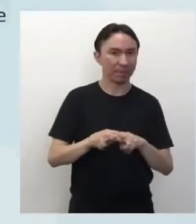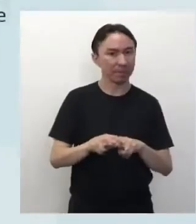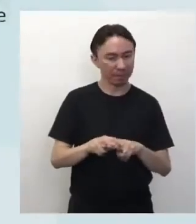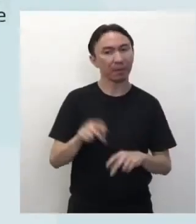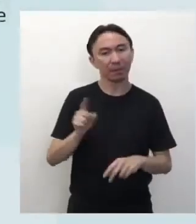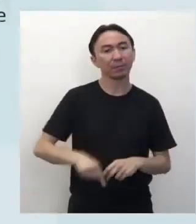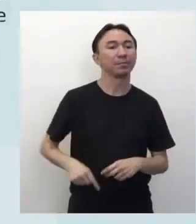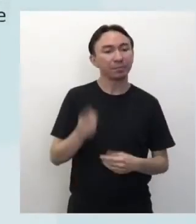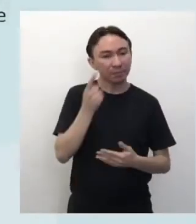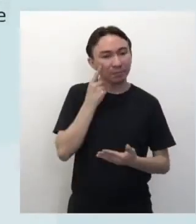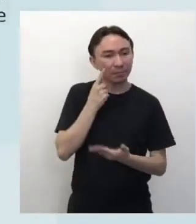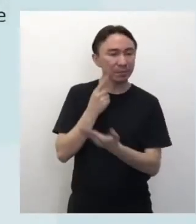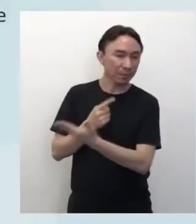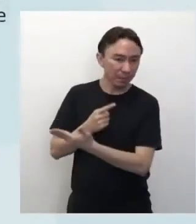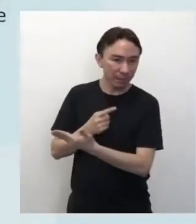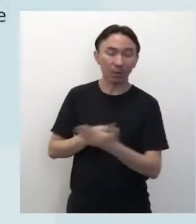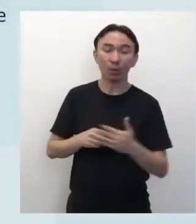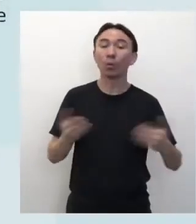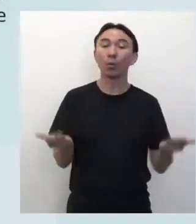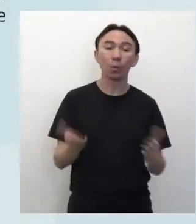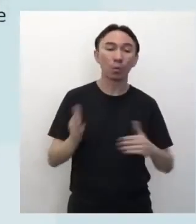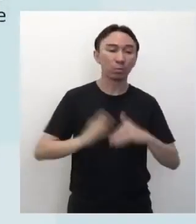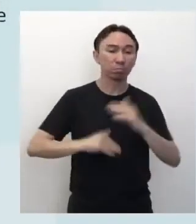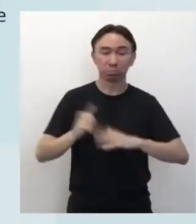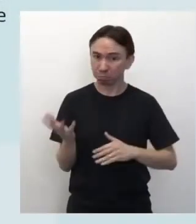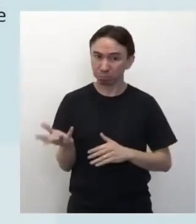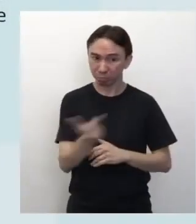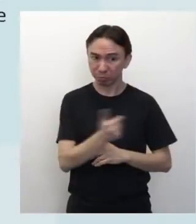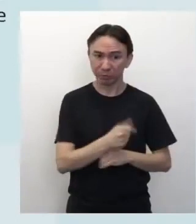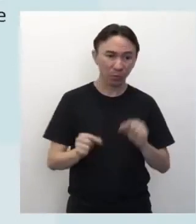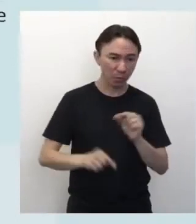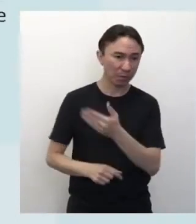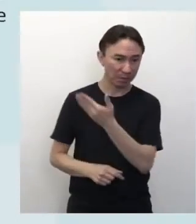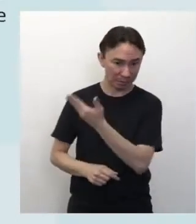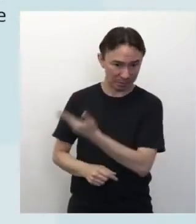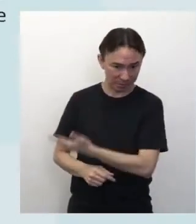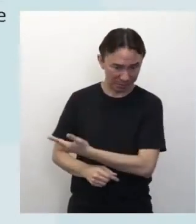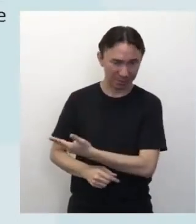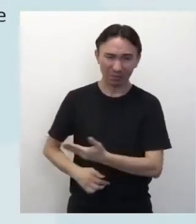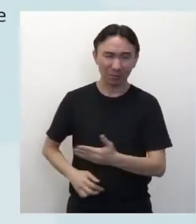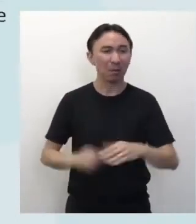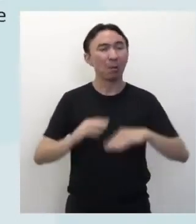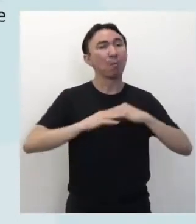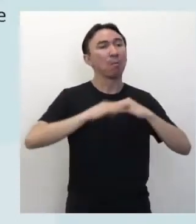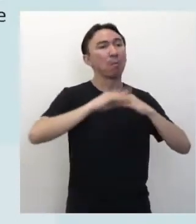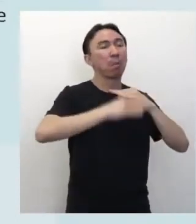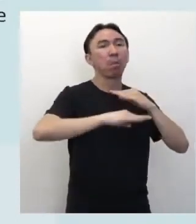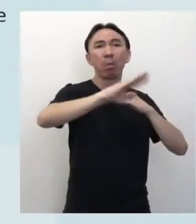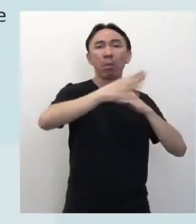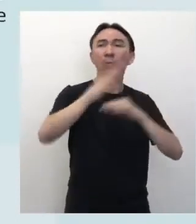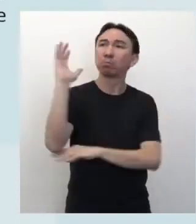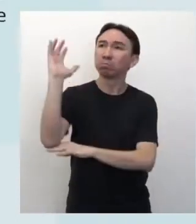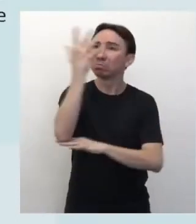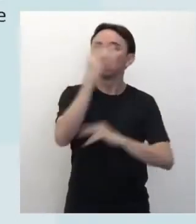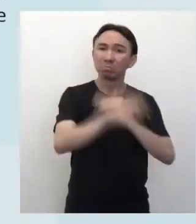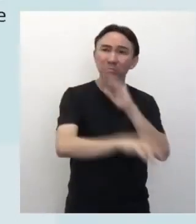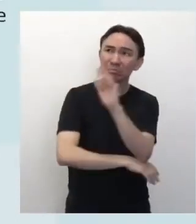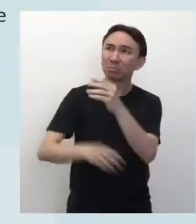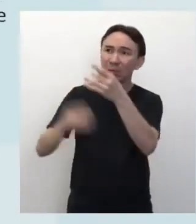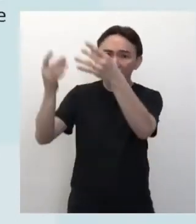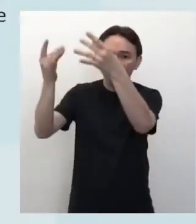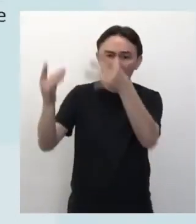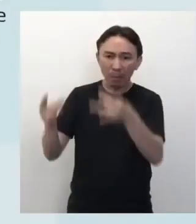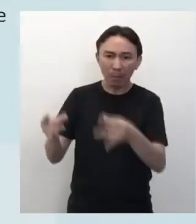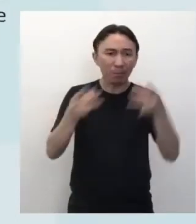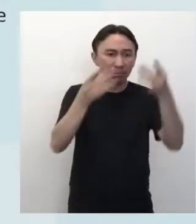para vocês. A habilidade que vamos trabalhar é descrever elementos constitutivos das paisagens e comparar as modificações dos lugares de